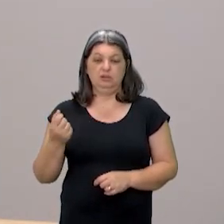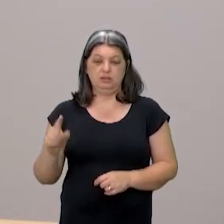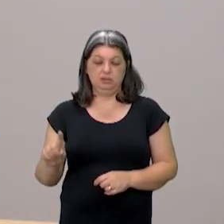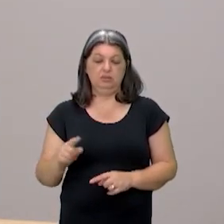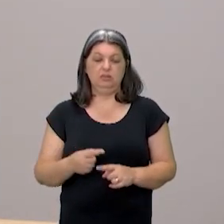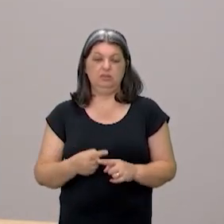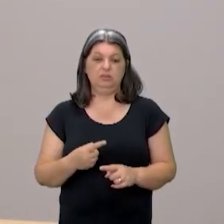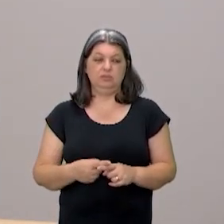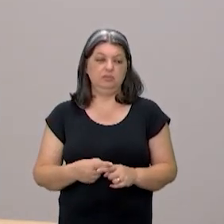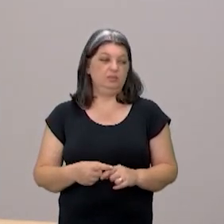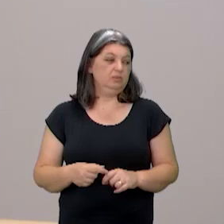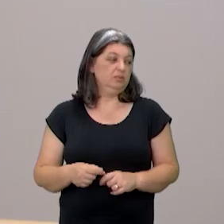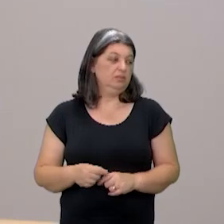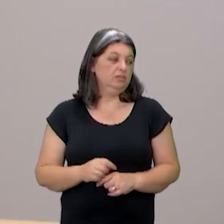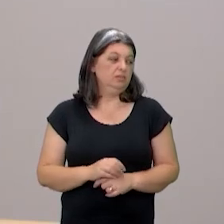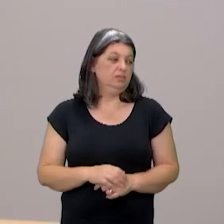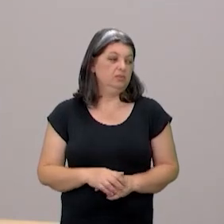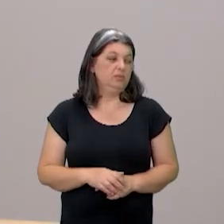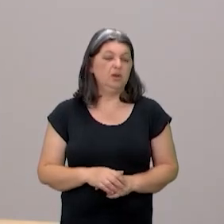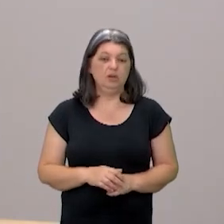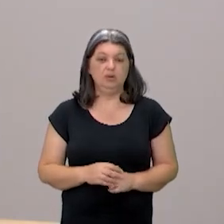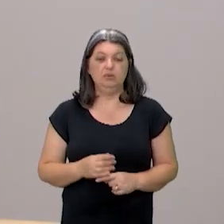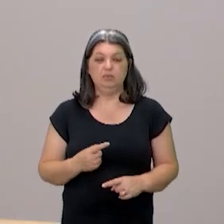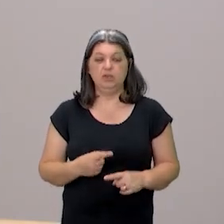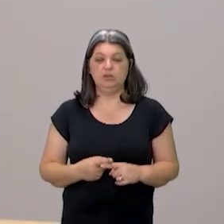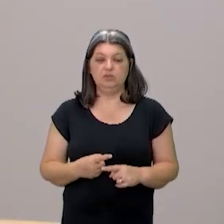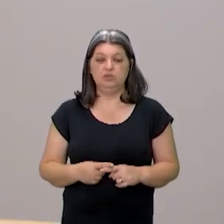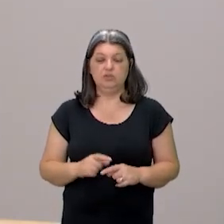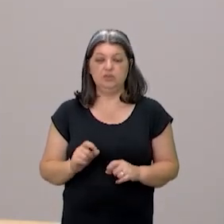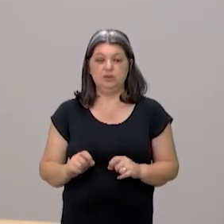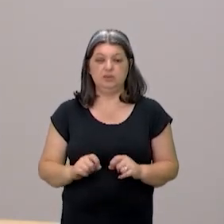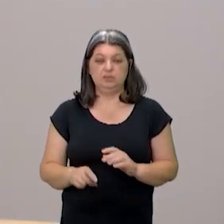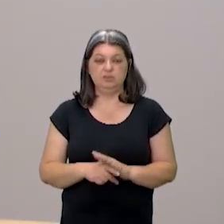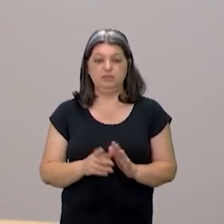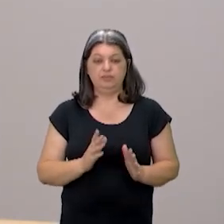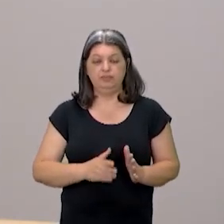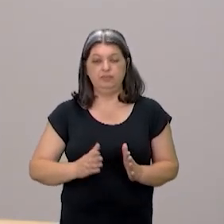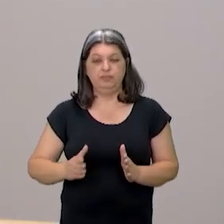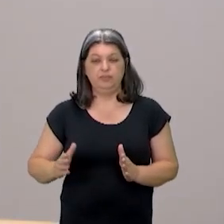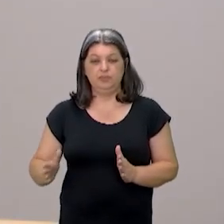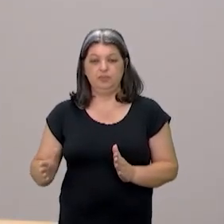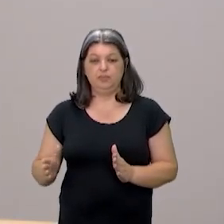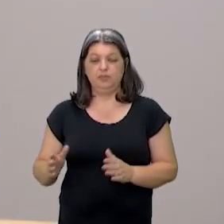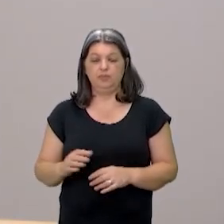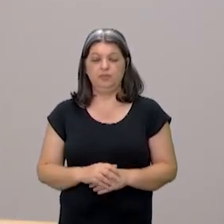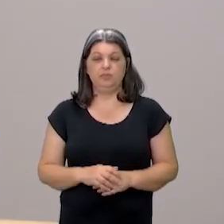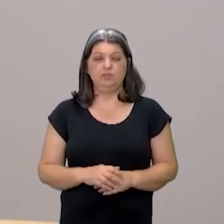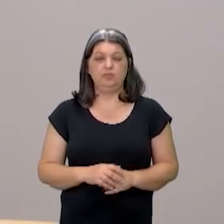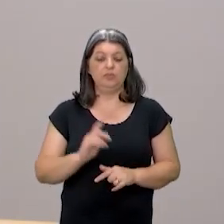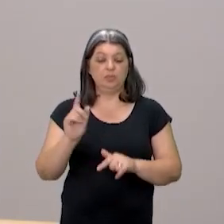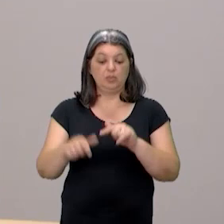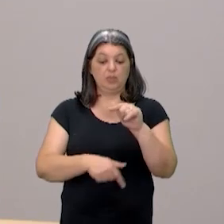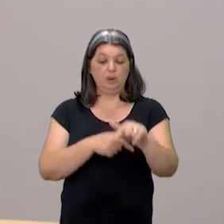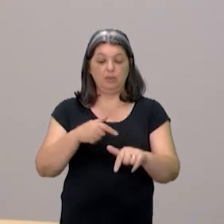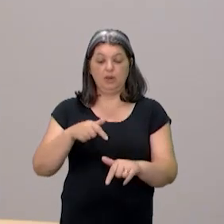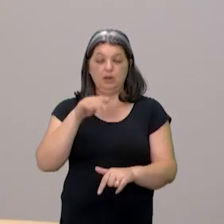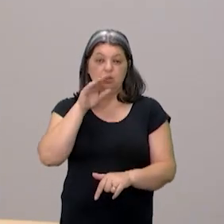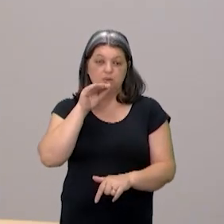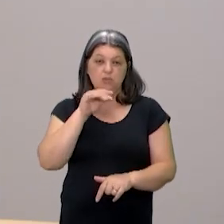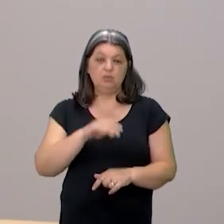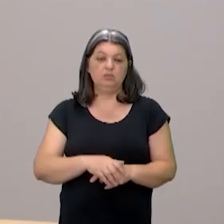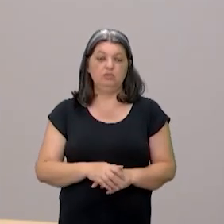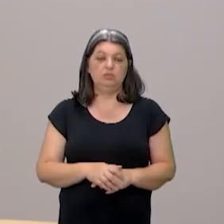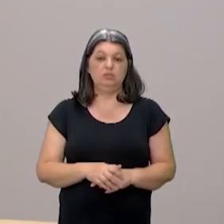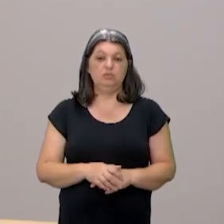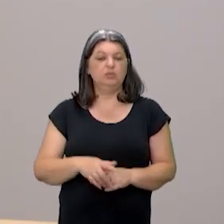vai nomear como alienação, esse processo dentro do qual o trabalhador é colocado ali